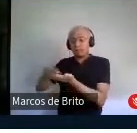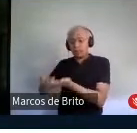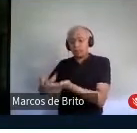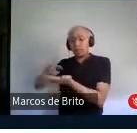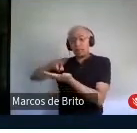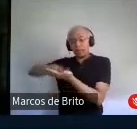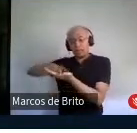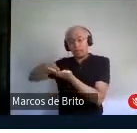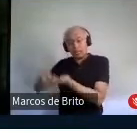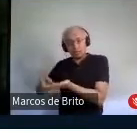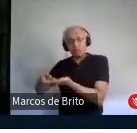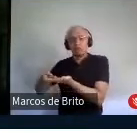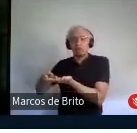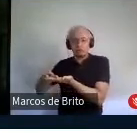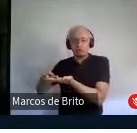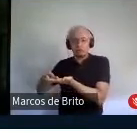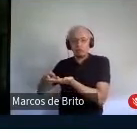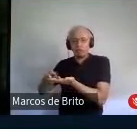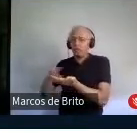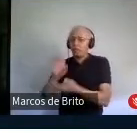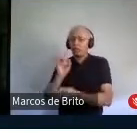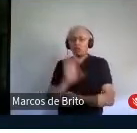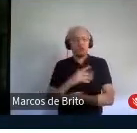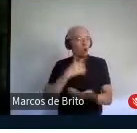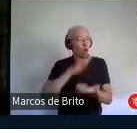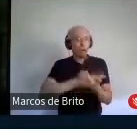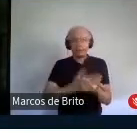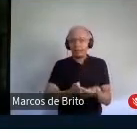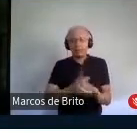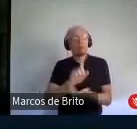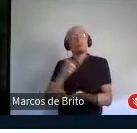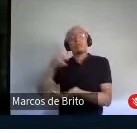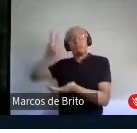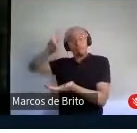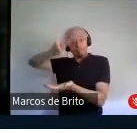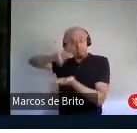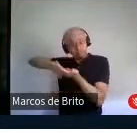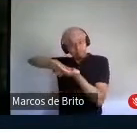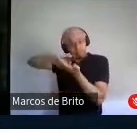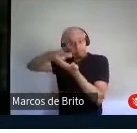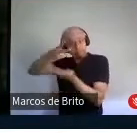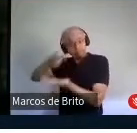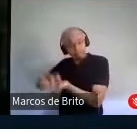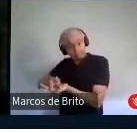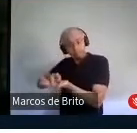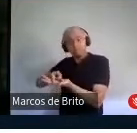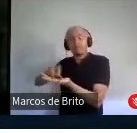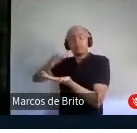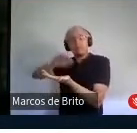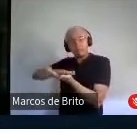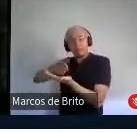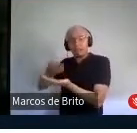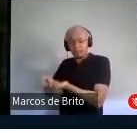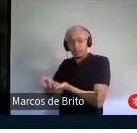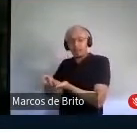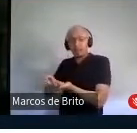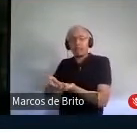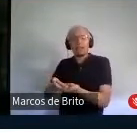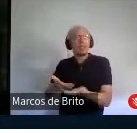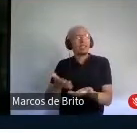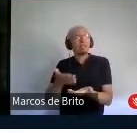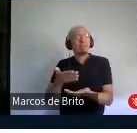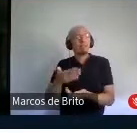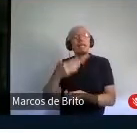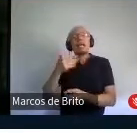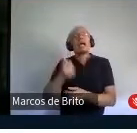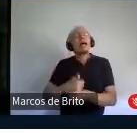já verifica aí que não é mais só intérprete, né? Já está colocando aí questões sobre tradução. E o mais legal que a